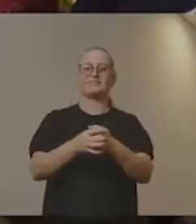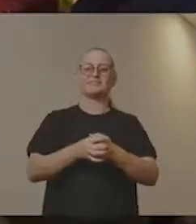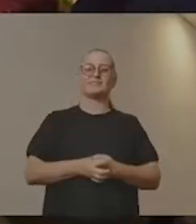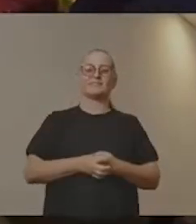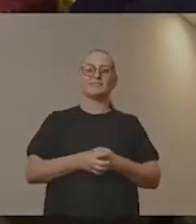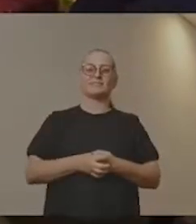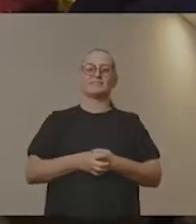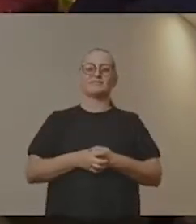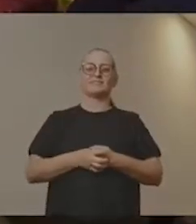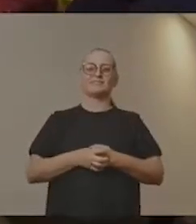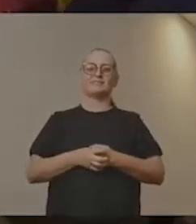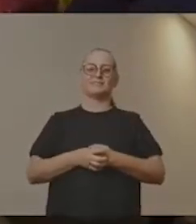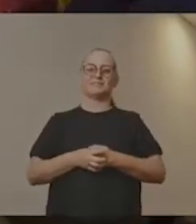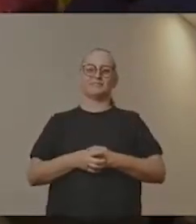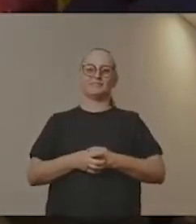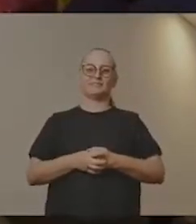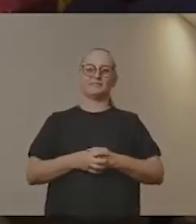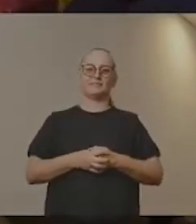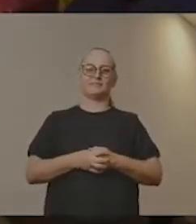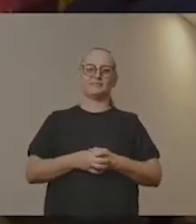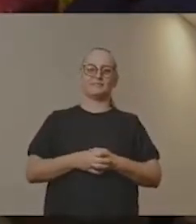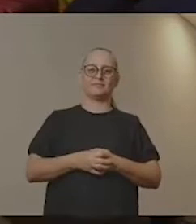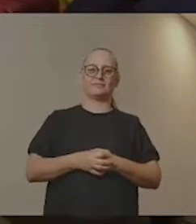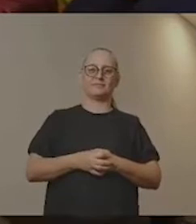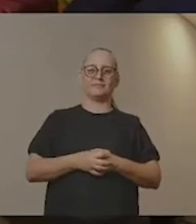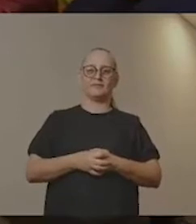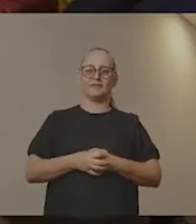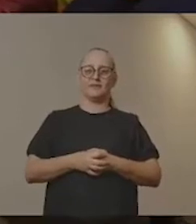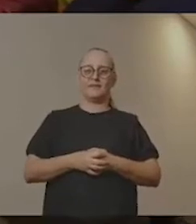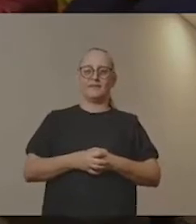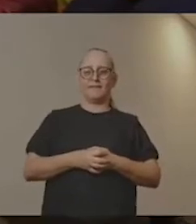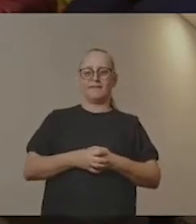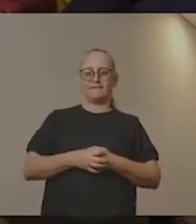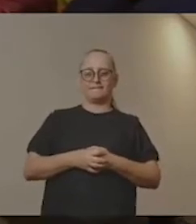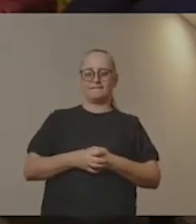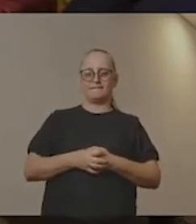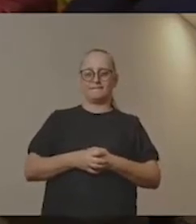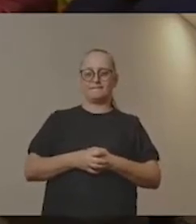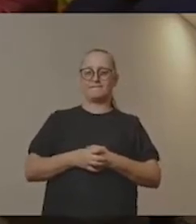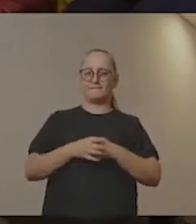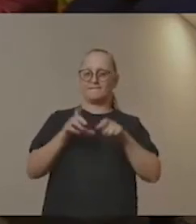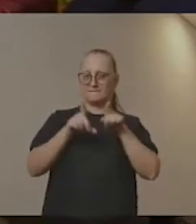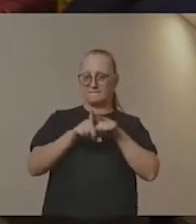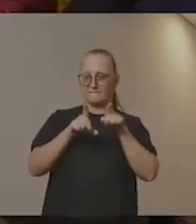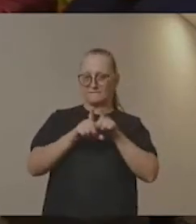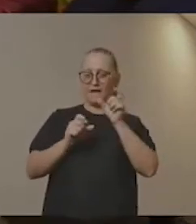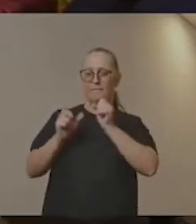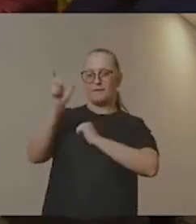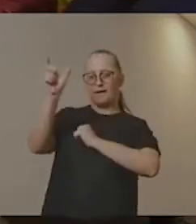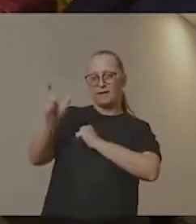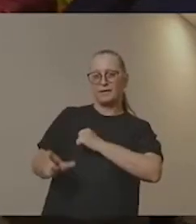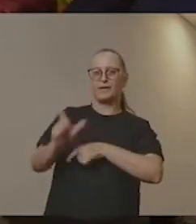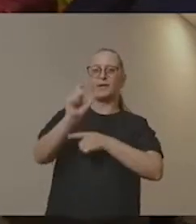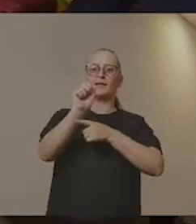É a Áurea, né? Você quer falar alguma coisa sobre essa questão? Eu acho que é importante você também colocar. A gente vai fazer outras